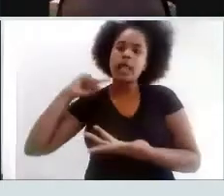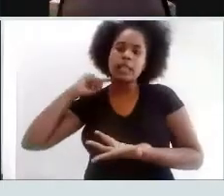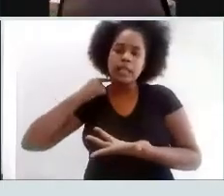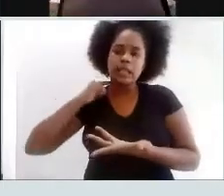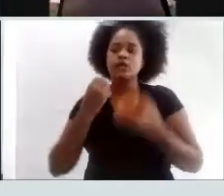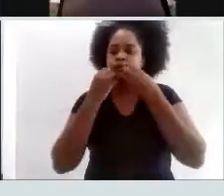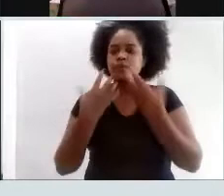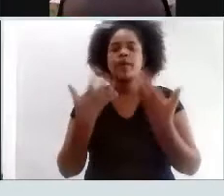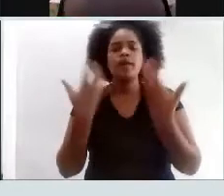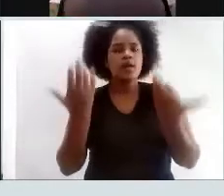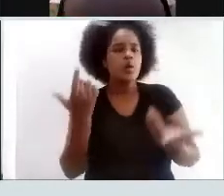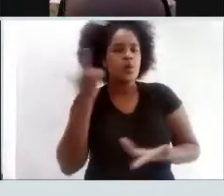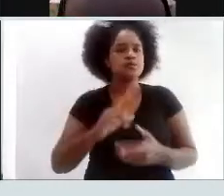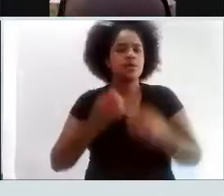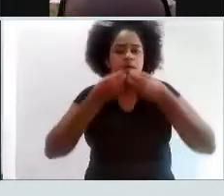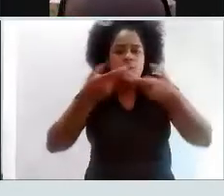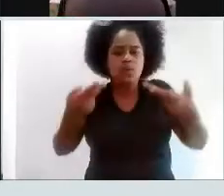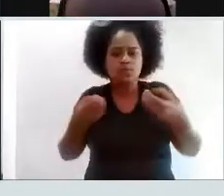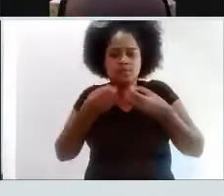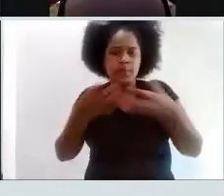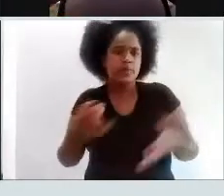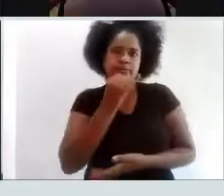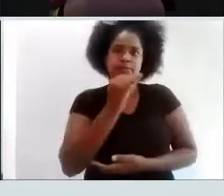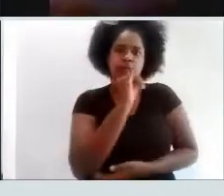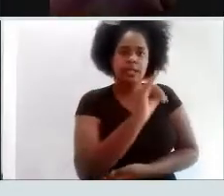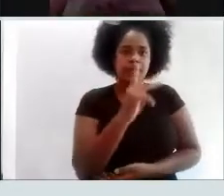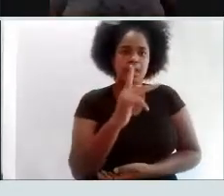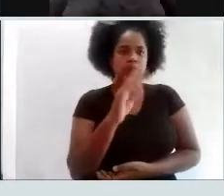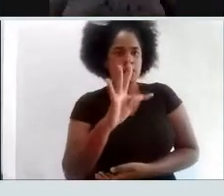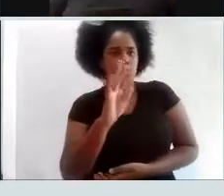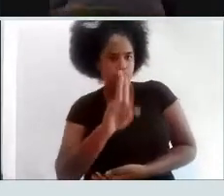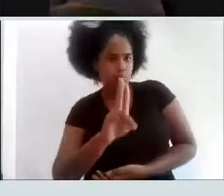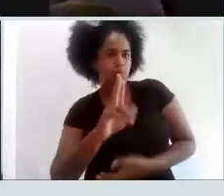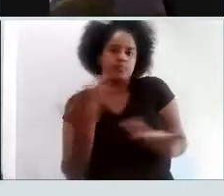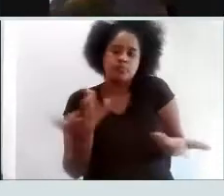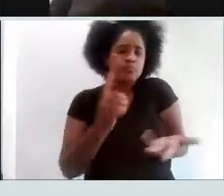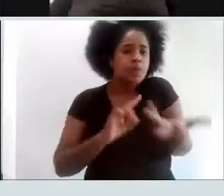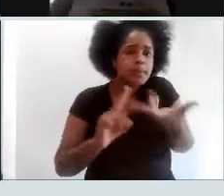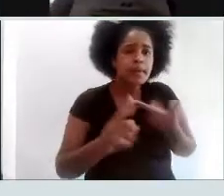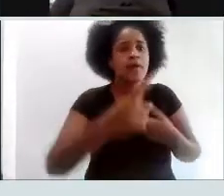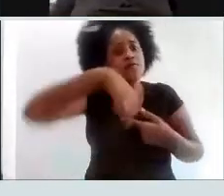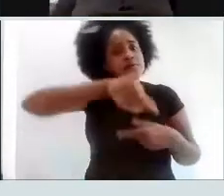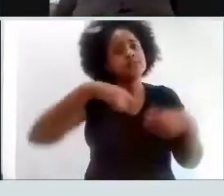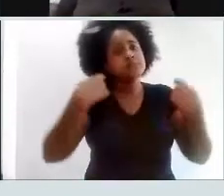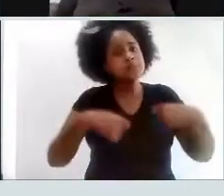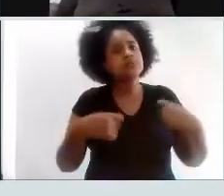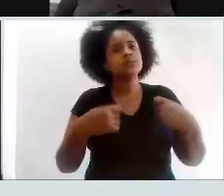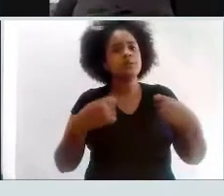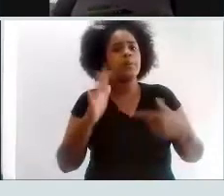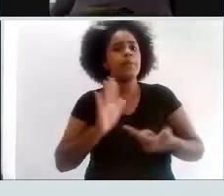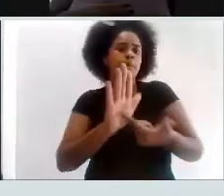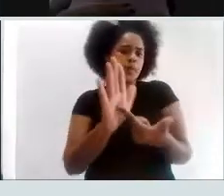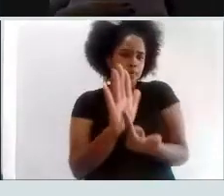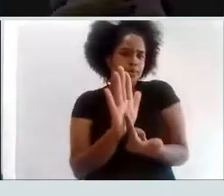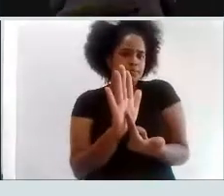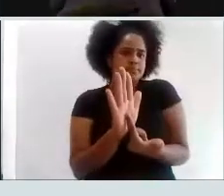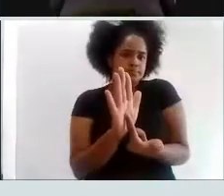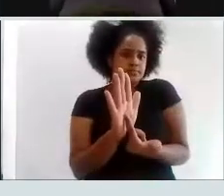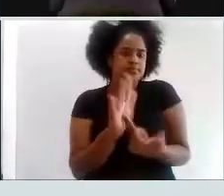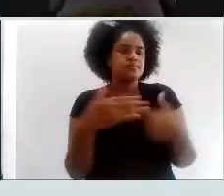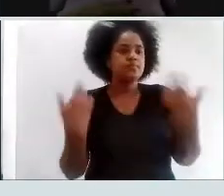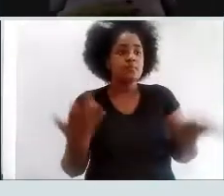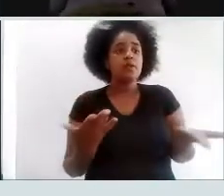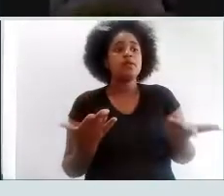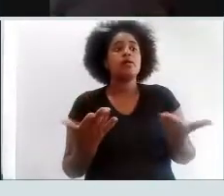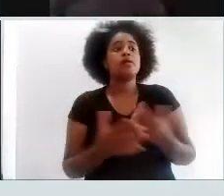tipo, seja algum projeto, né? E tem algumas características, a gente tem que dizer quem é que vai fazer essa